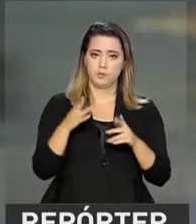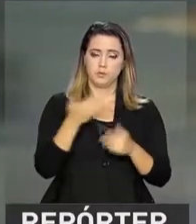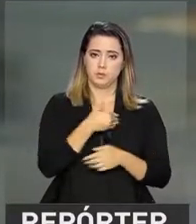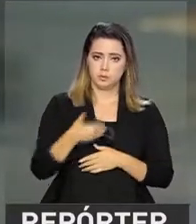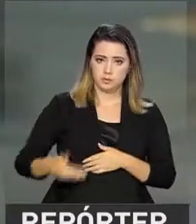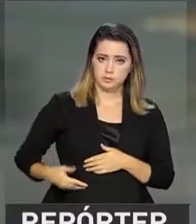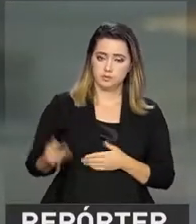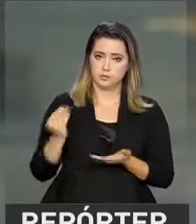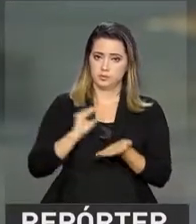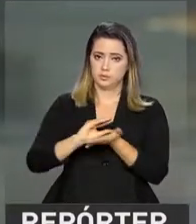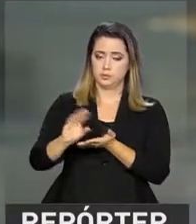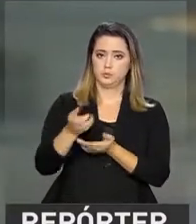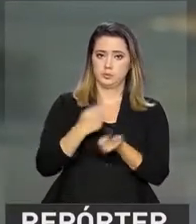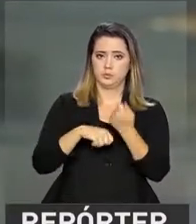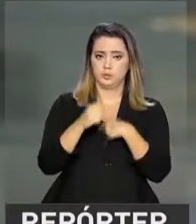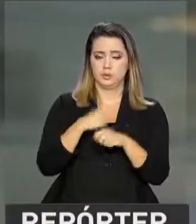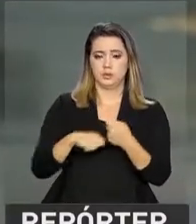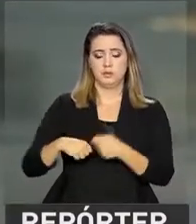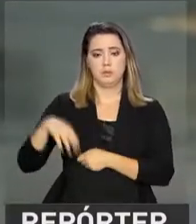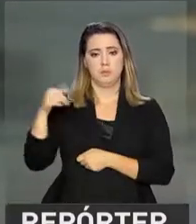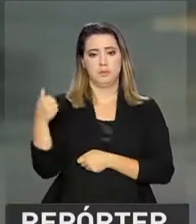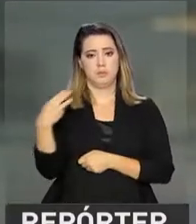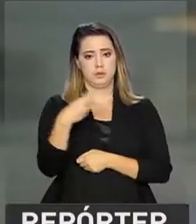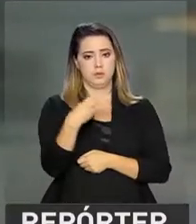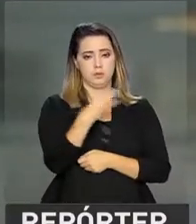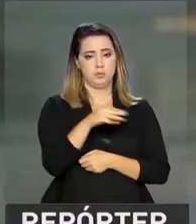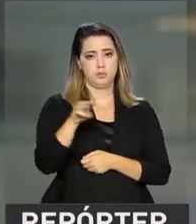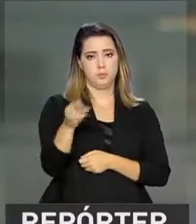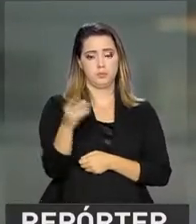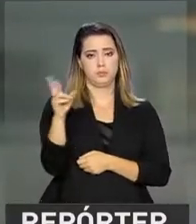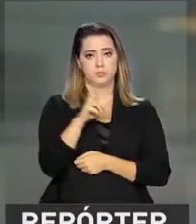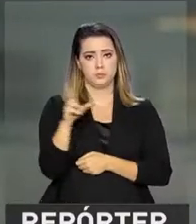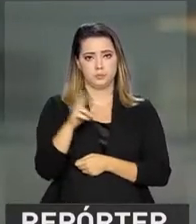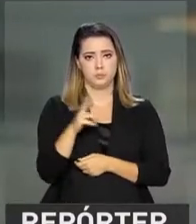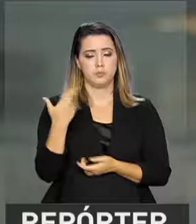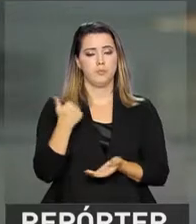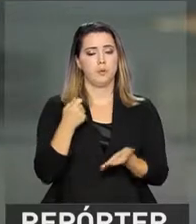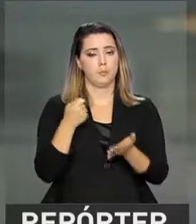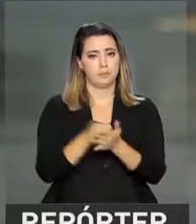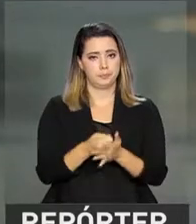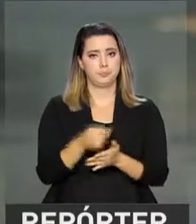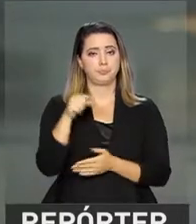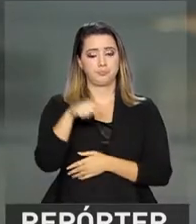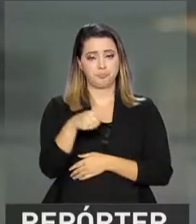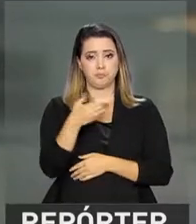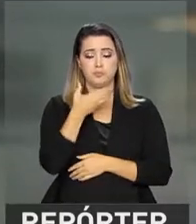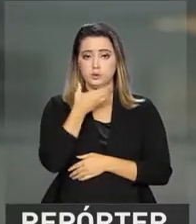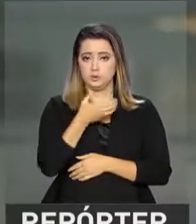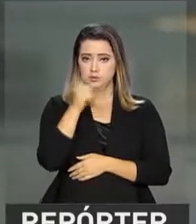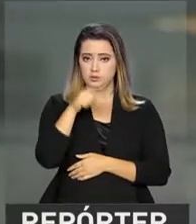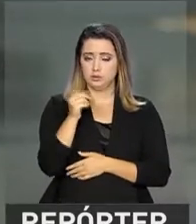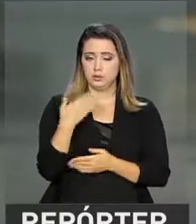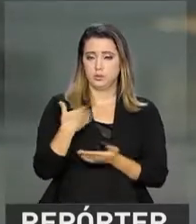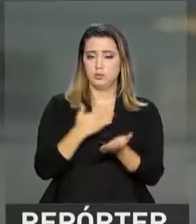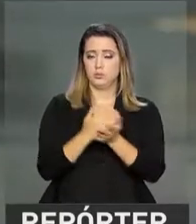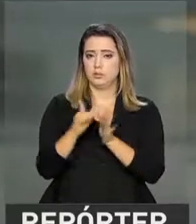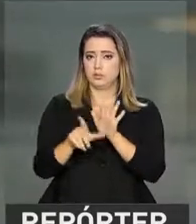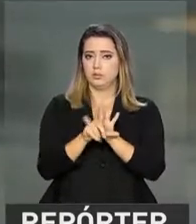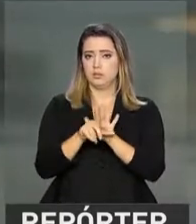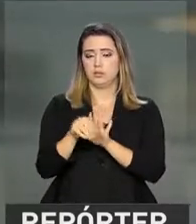na economia mais de 133 bilhões de reais. A gratificação natalina é fixada por lei desde